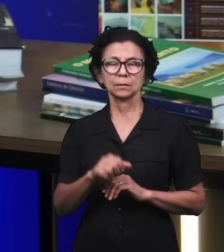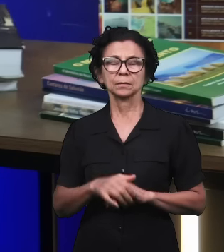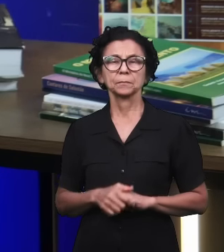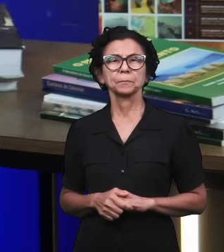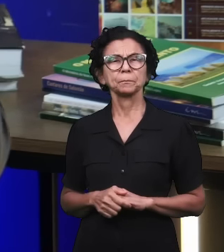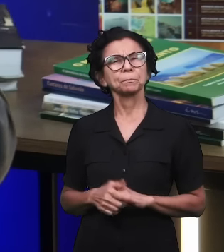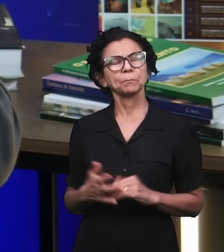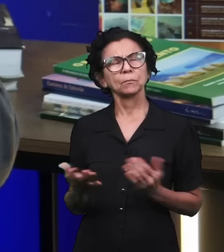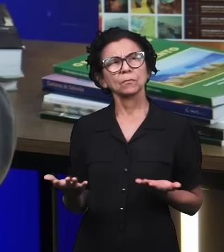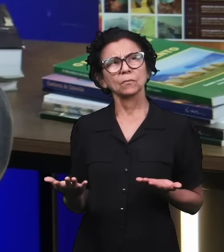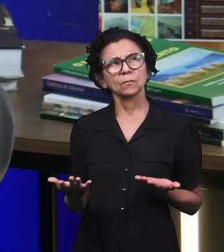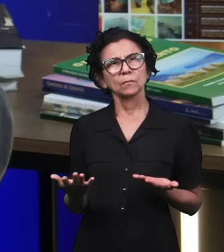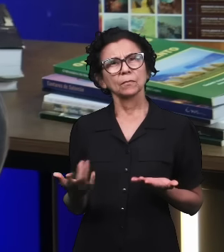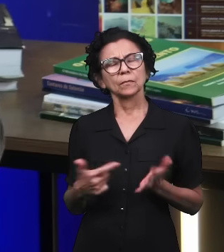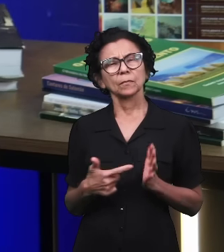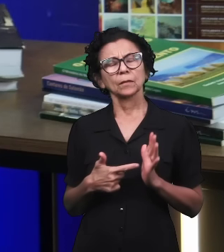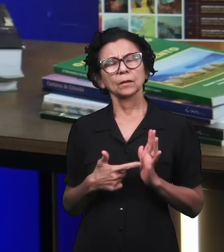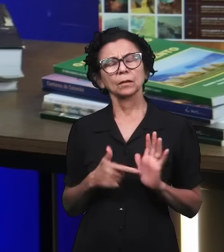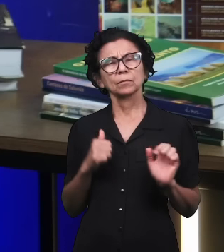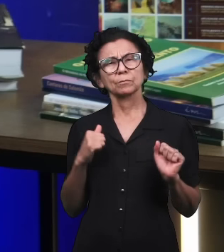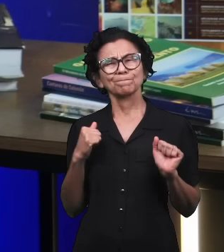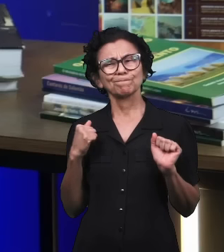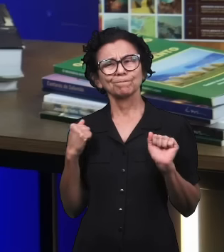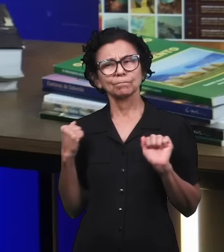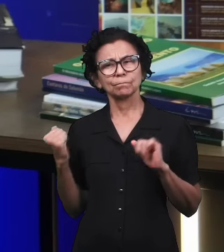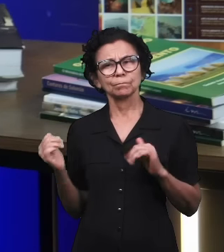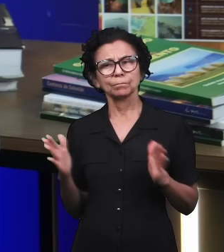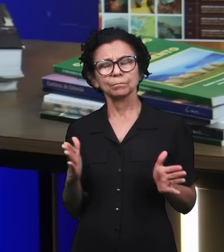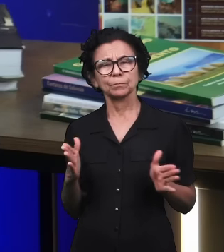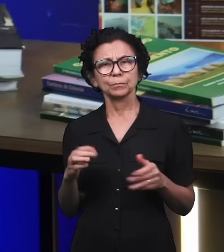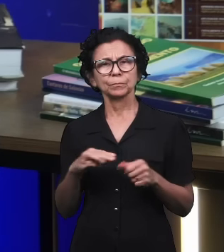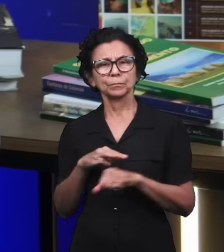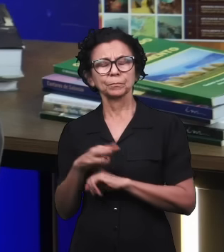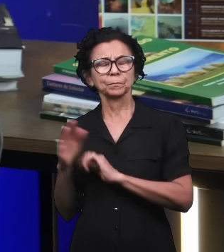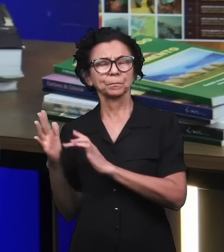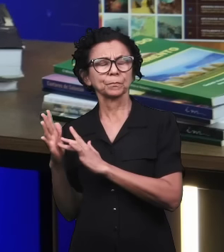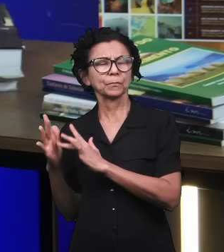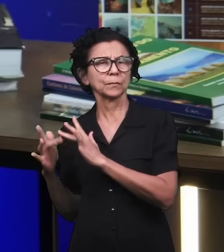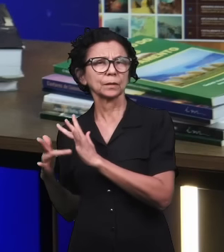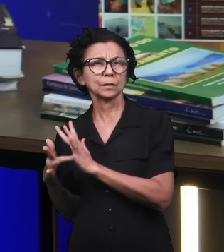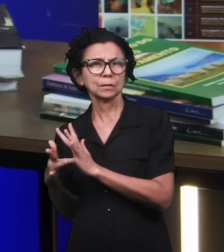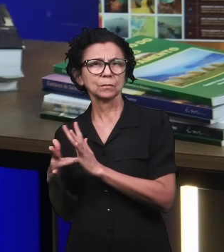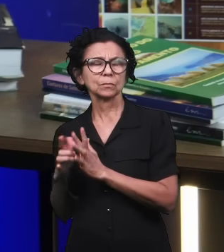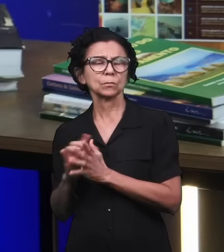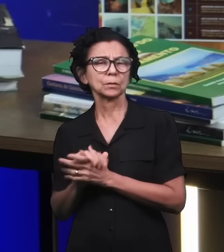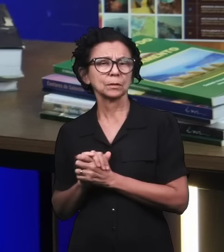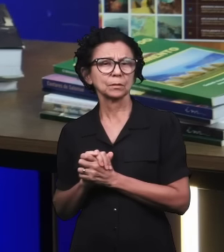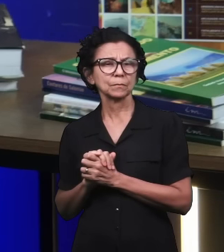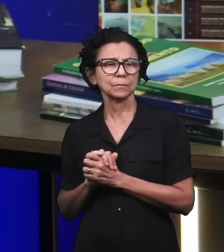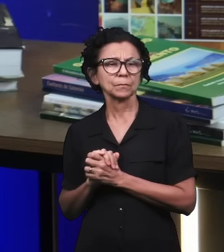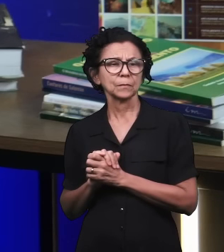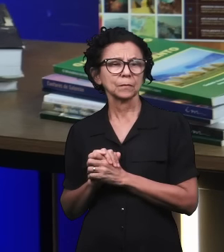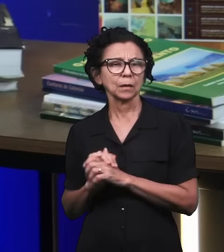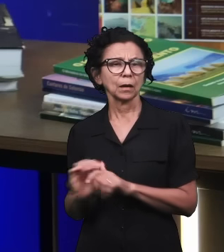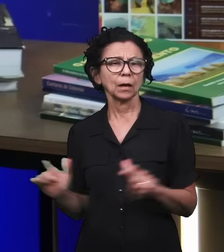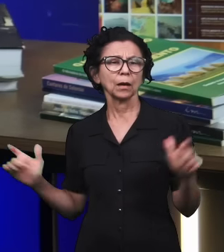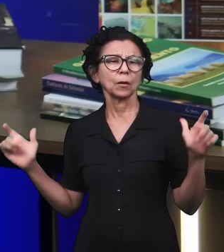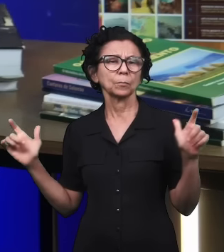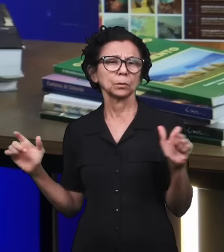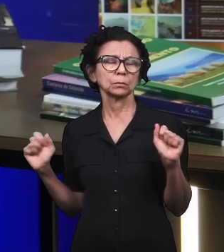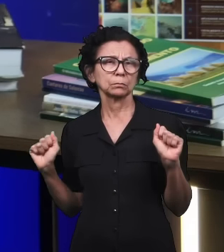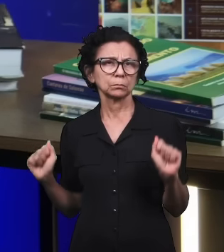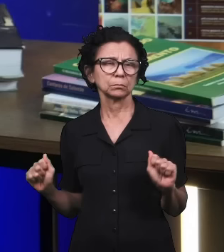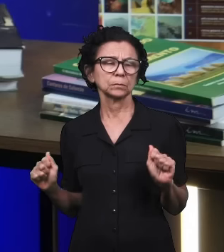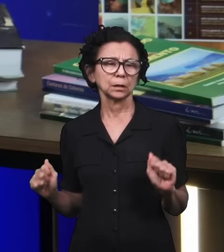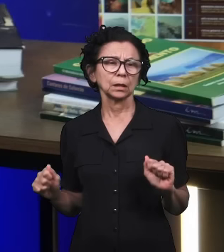como o ministério de Jesus ele foi amplo no sentido de não se restringir apenas